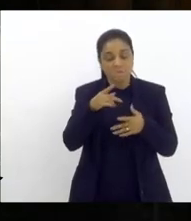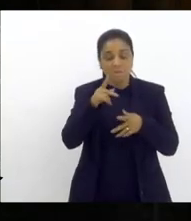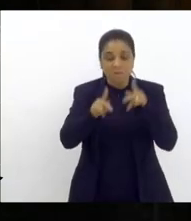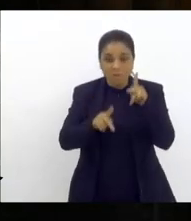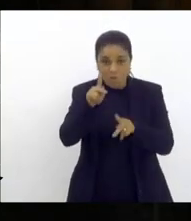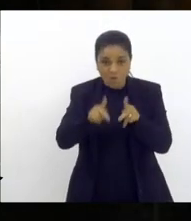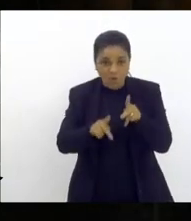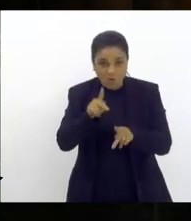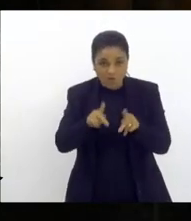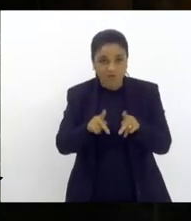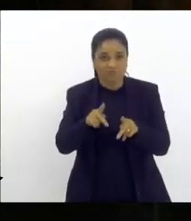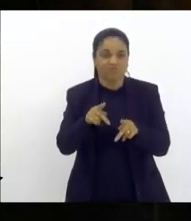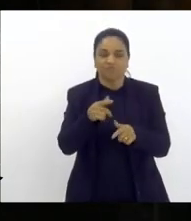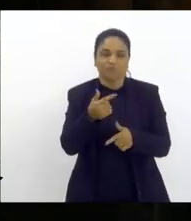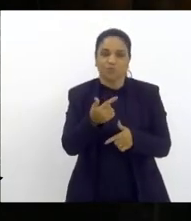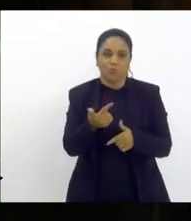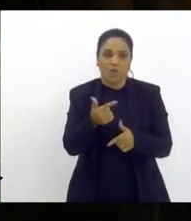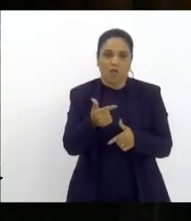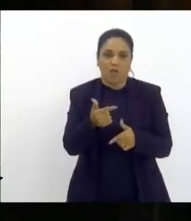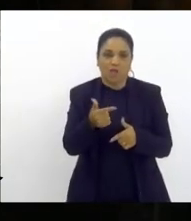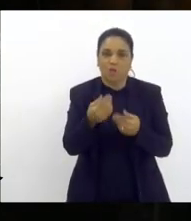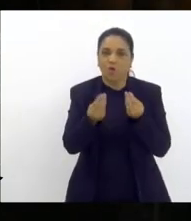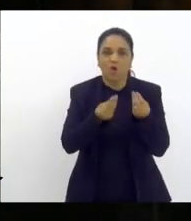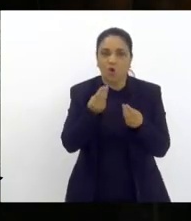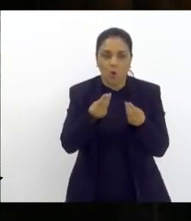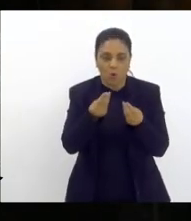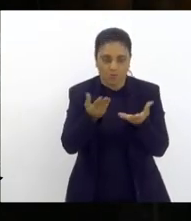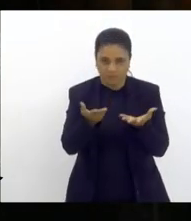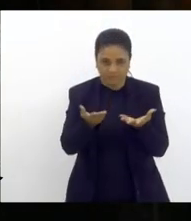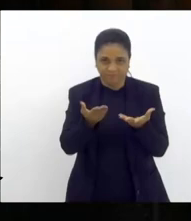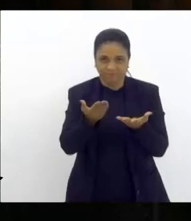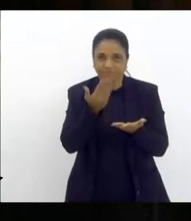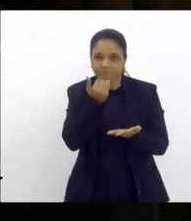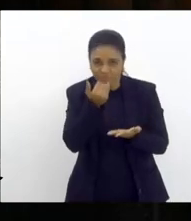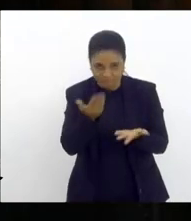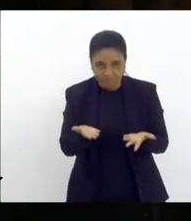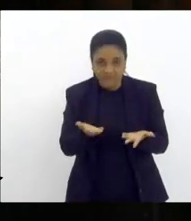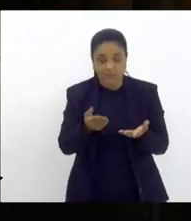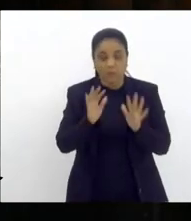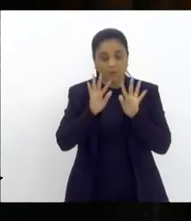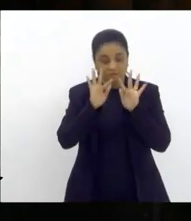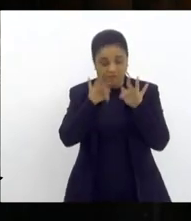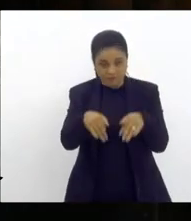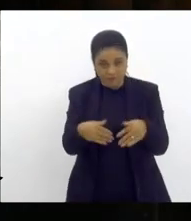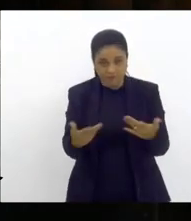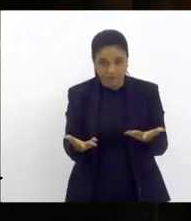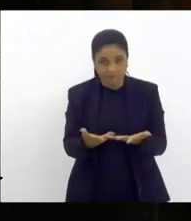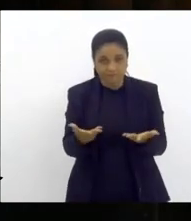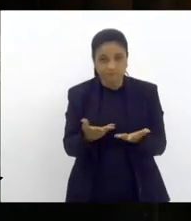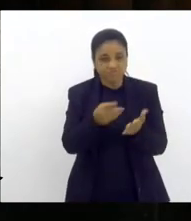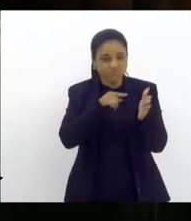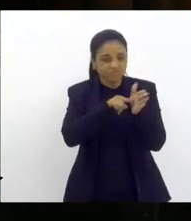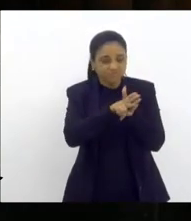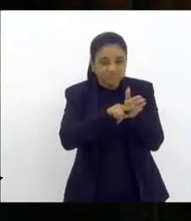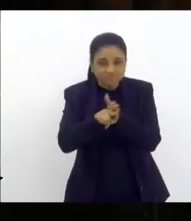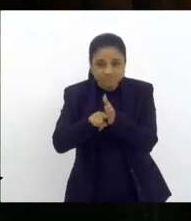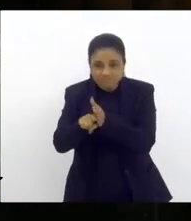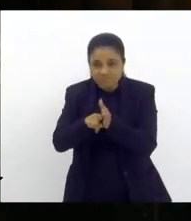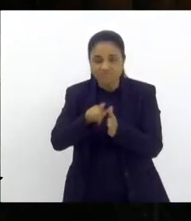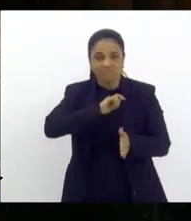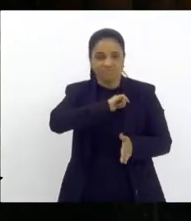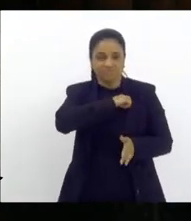é isso que significa senhor presidente então para concluir nosso trabalho aqui é fiscalizar